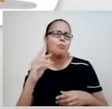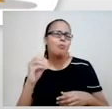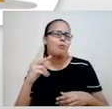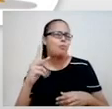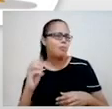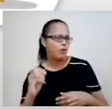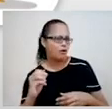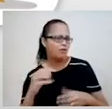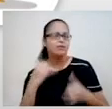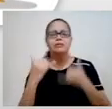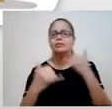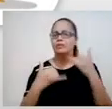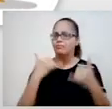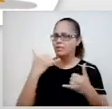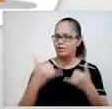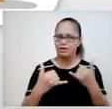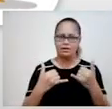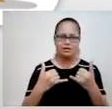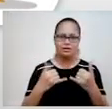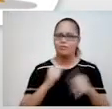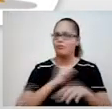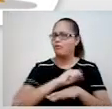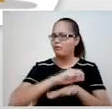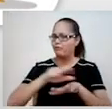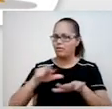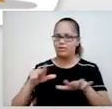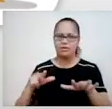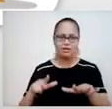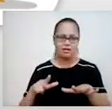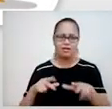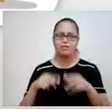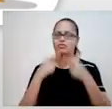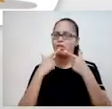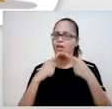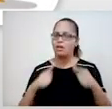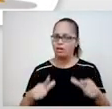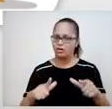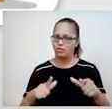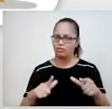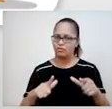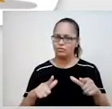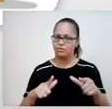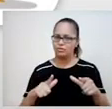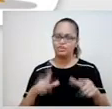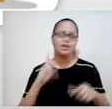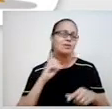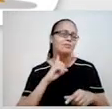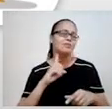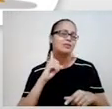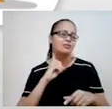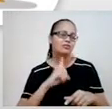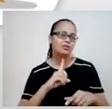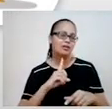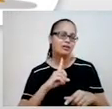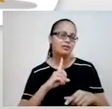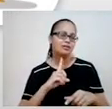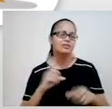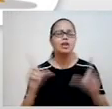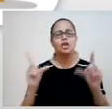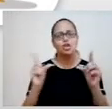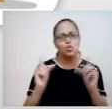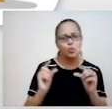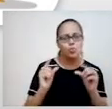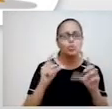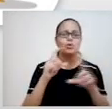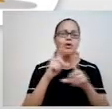Então ela tá brincando com a variedade linguística que é muito comum em Minas Gerais, né, que eles, parece que eles encurtam um pouquinho as palavras. Então